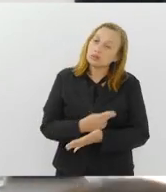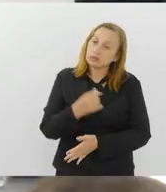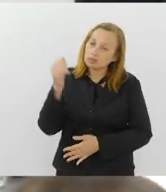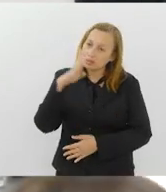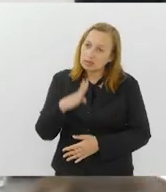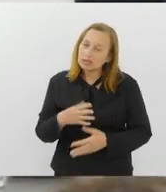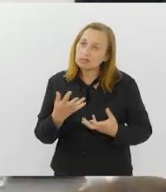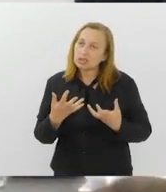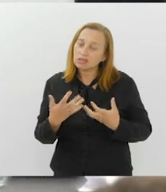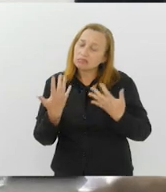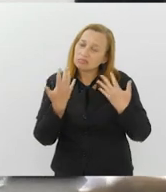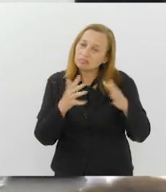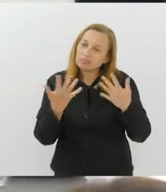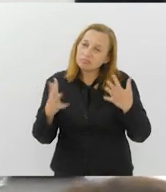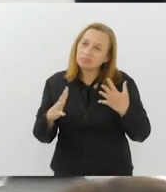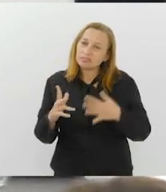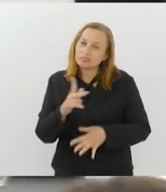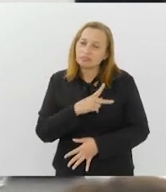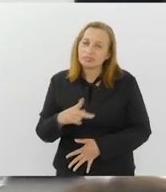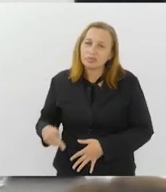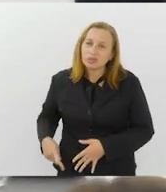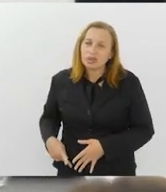Quero parabenizar o presidente